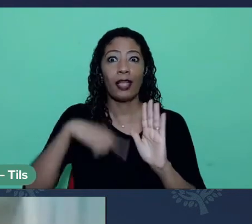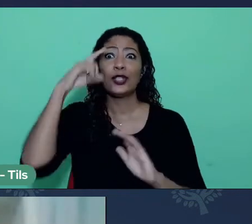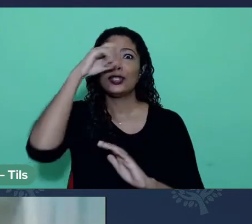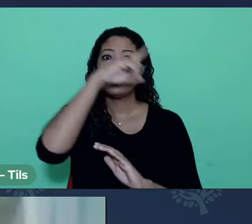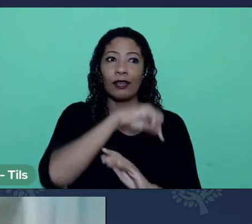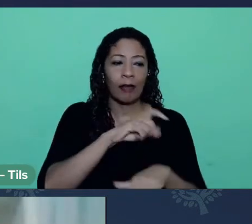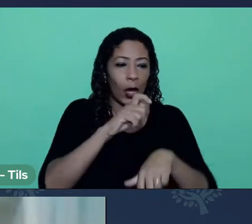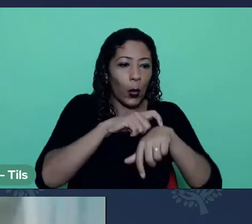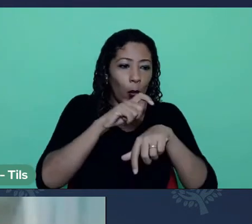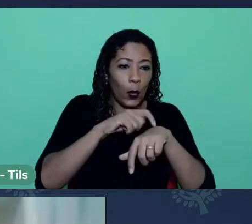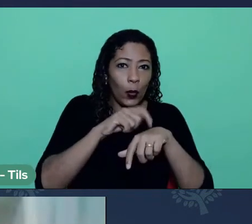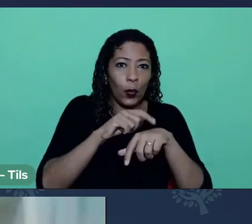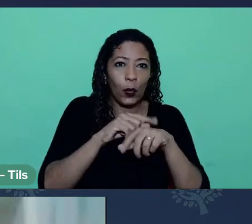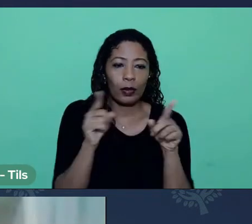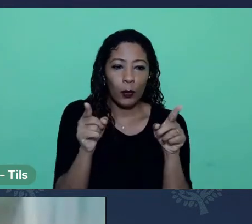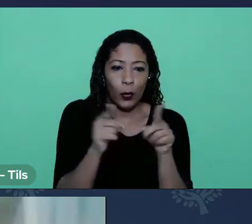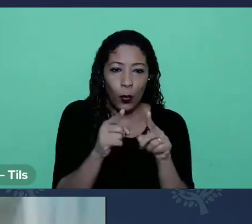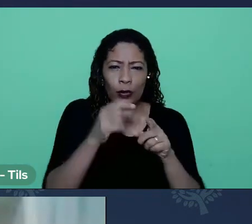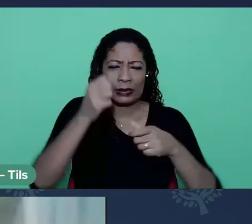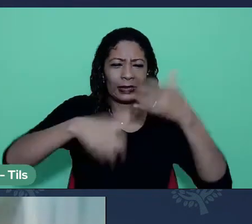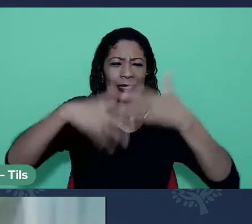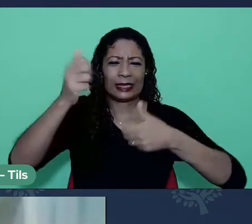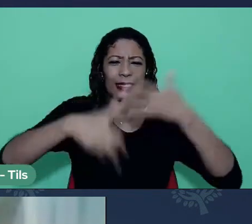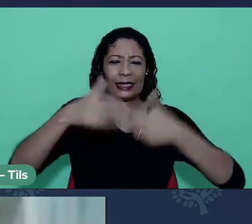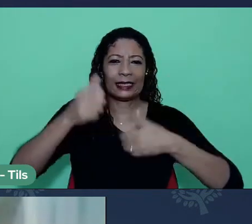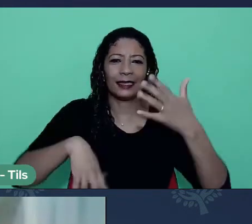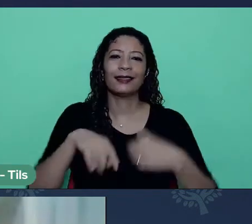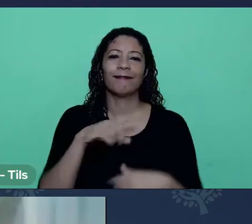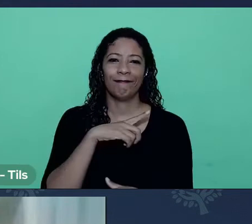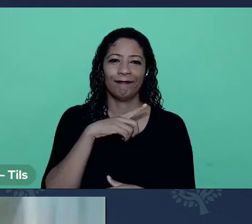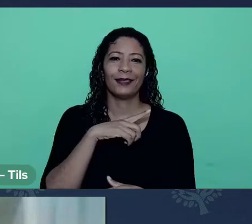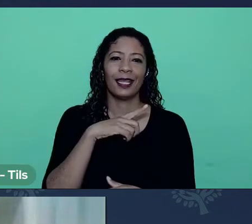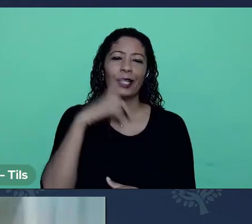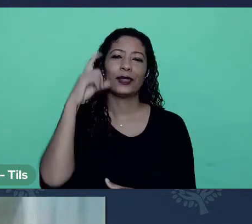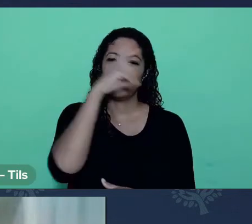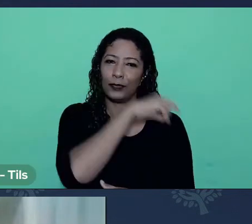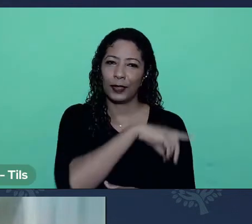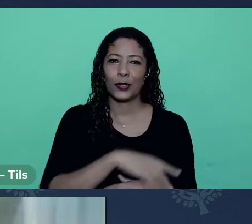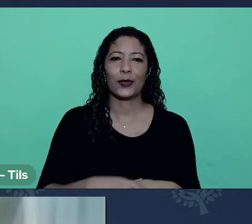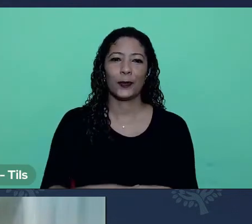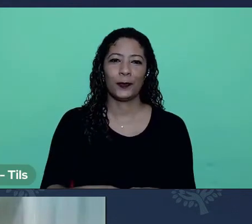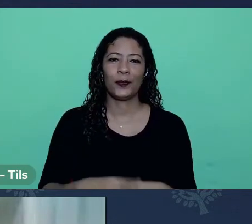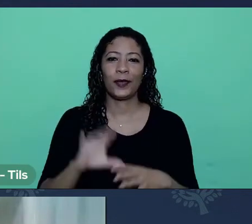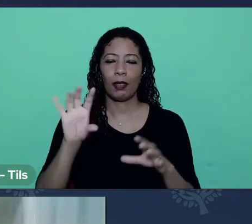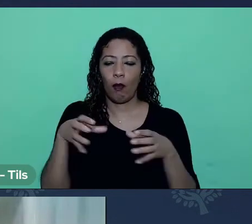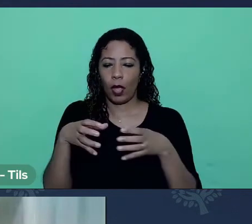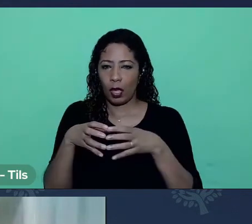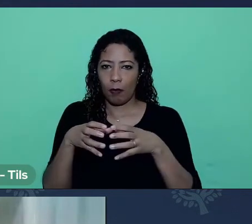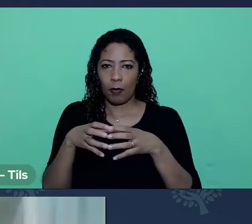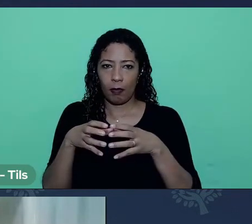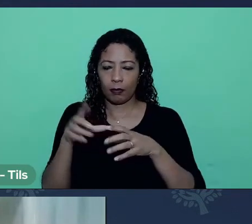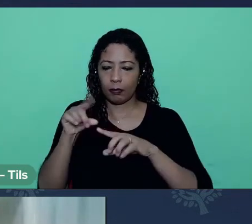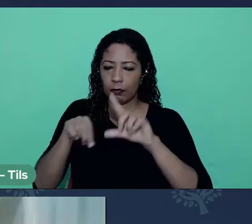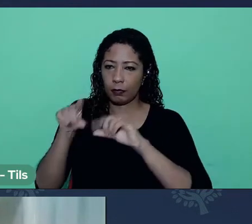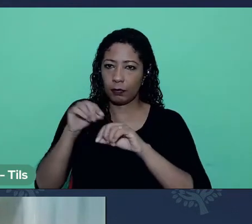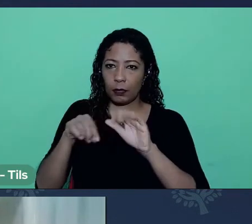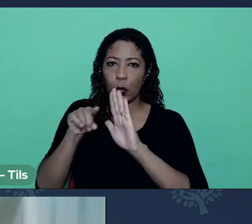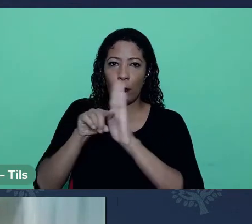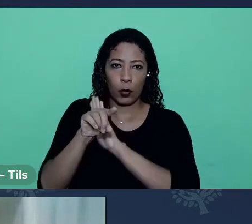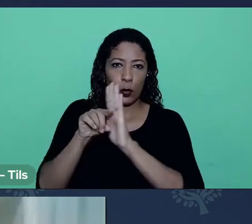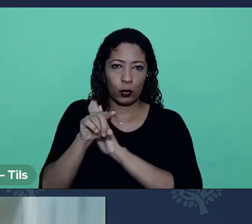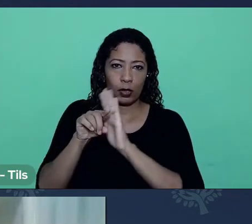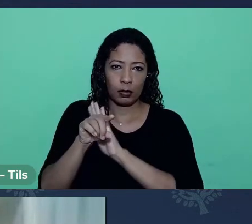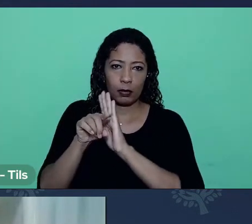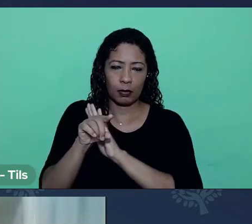tempo o tanto que se tem, né, para se levar para a comunidade. A equipe selecionou aqui algumas